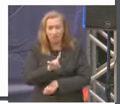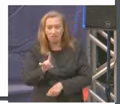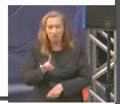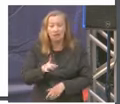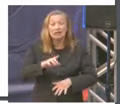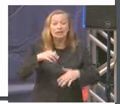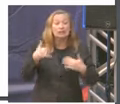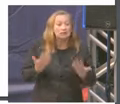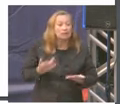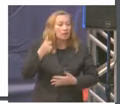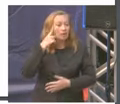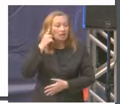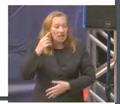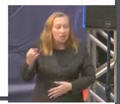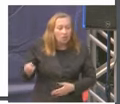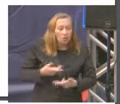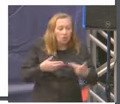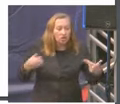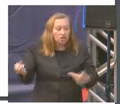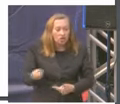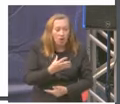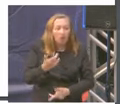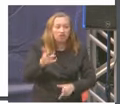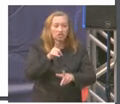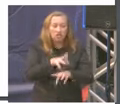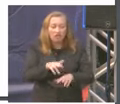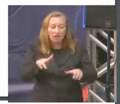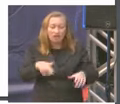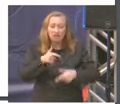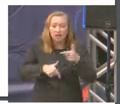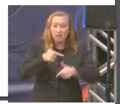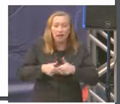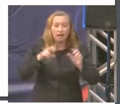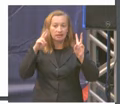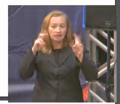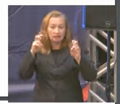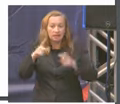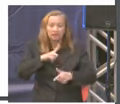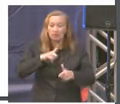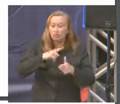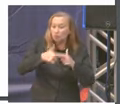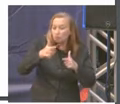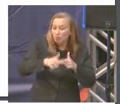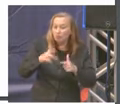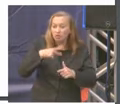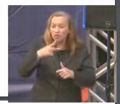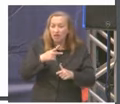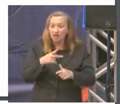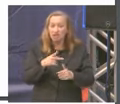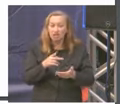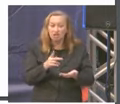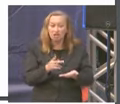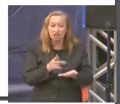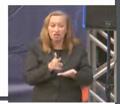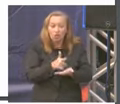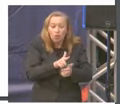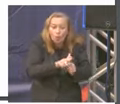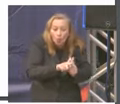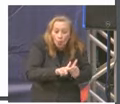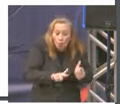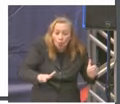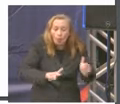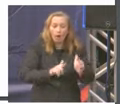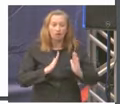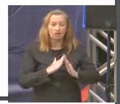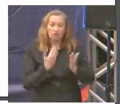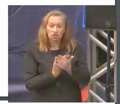coisa nova, diferente, maneira de trabalhar esse assunto diferente. Nós temos um problema, quando a gente fala de evasão, o pessoal, ah, vamos evitar